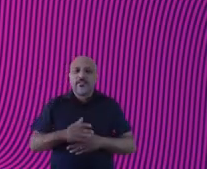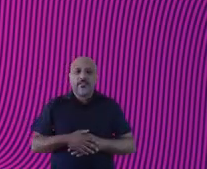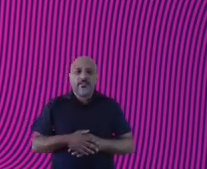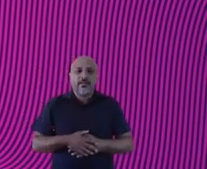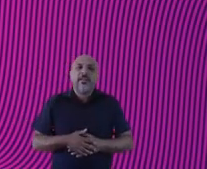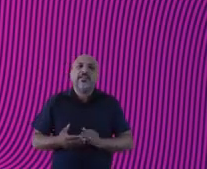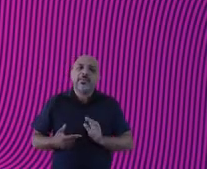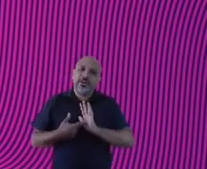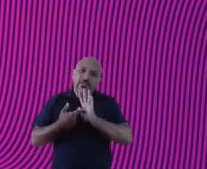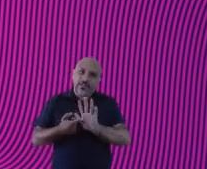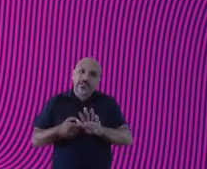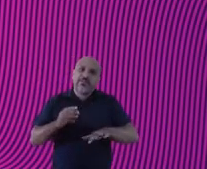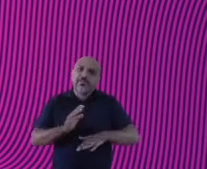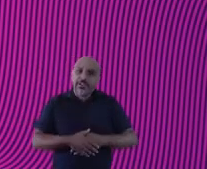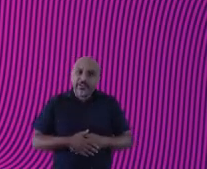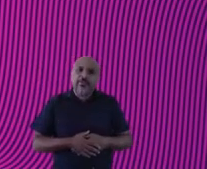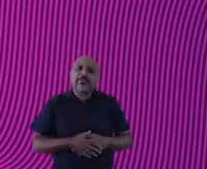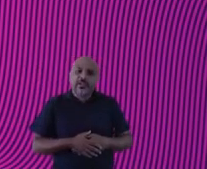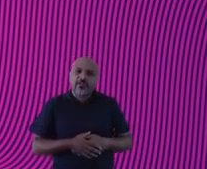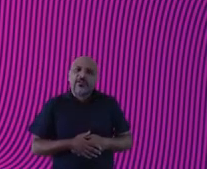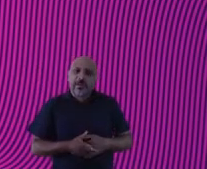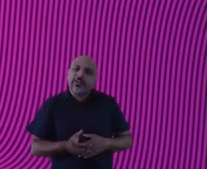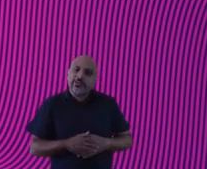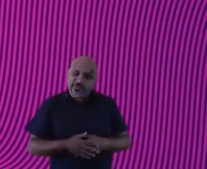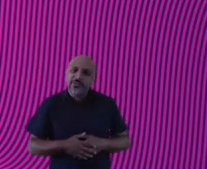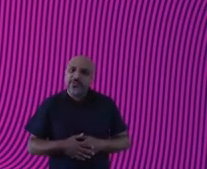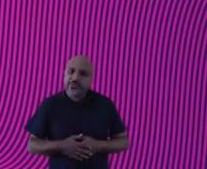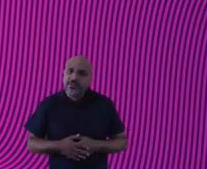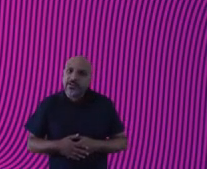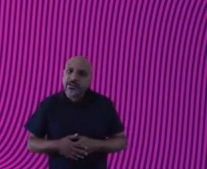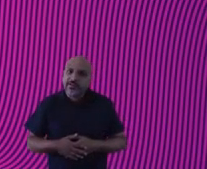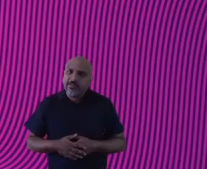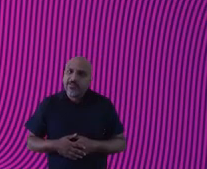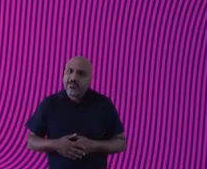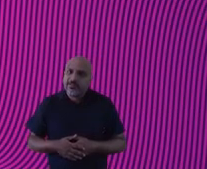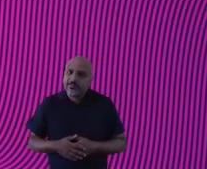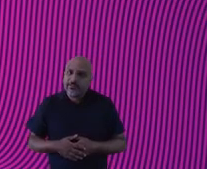sorologia positiva IgM para CMV,